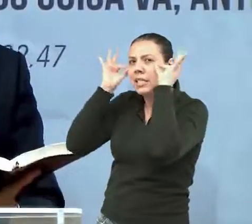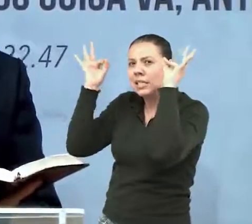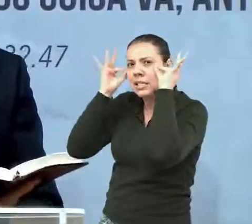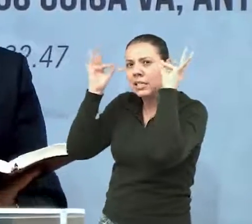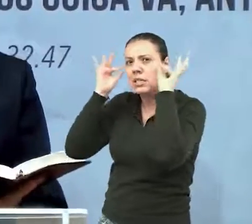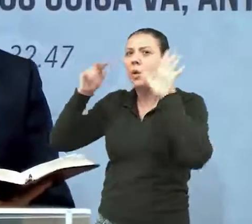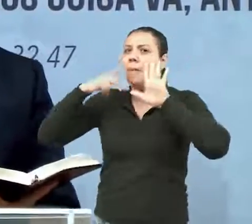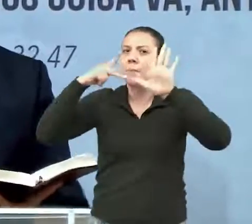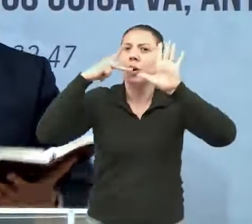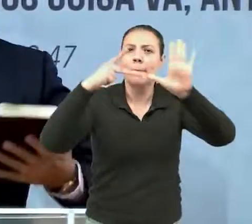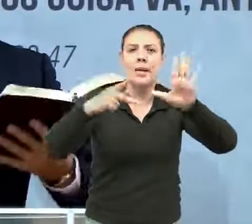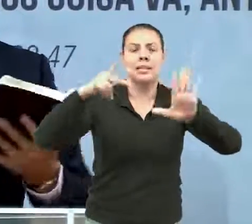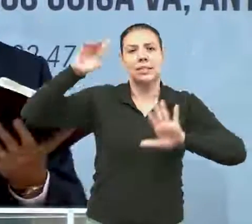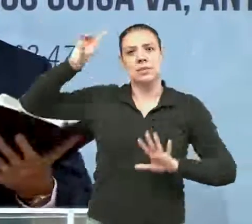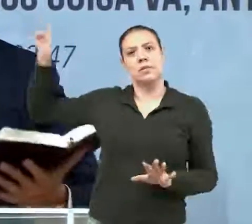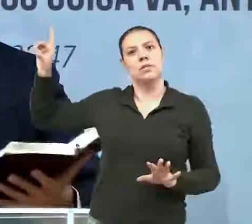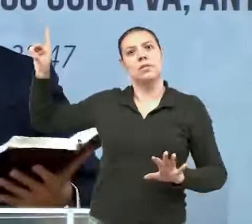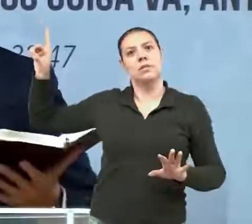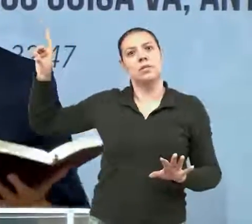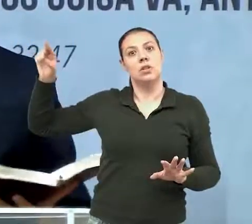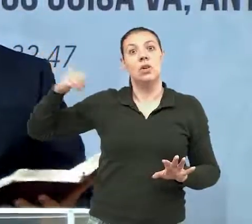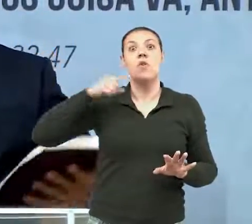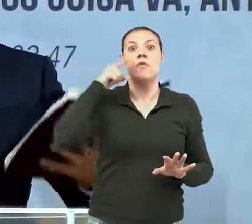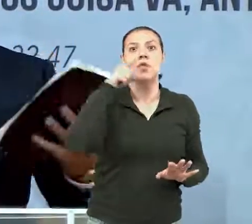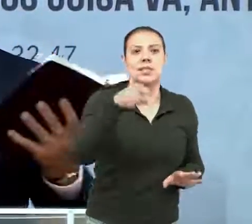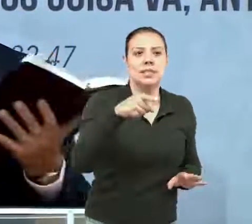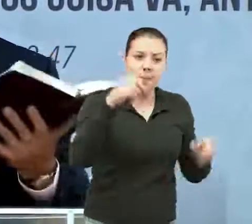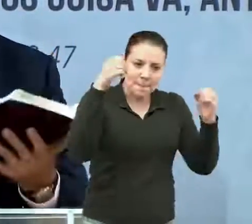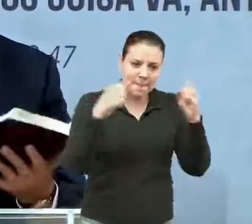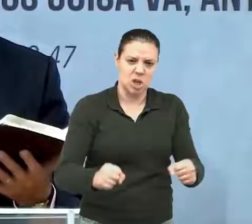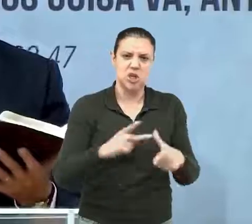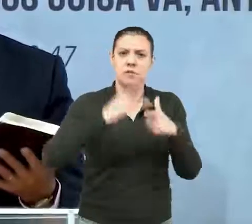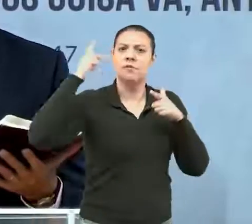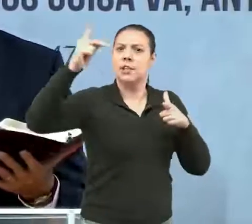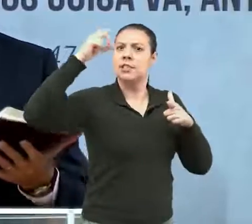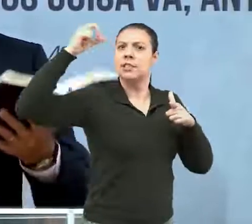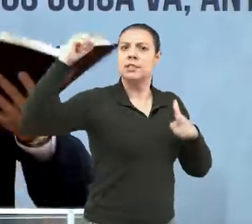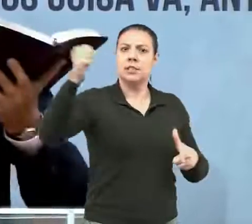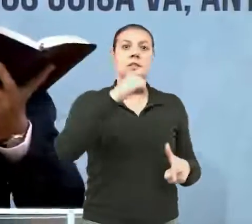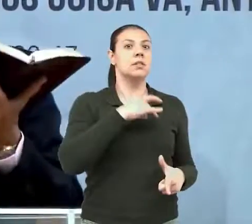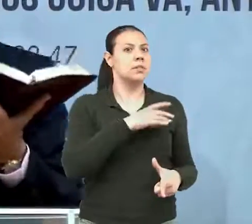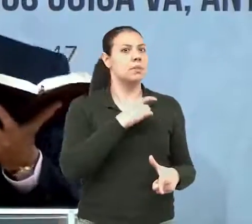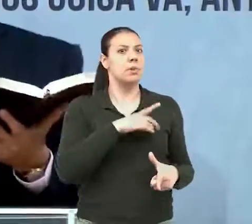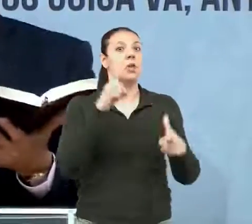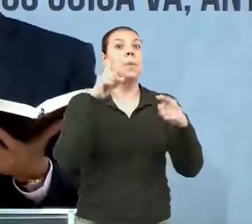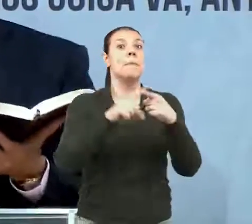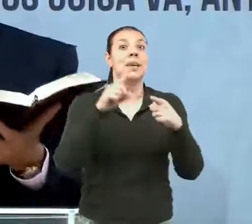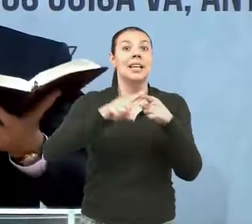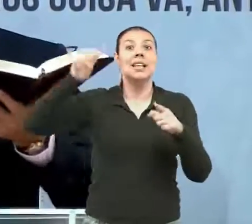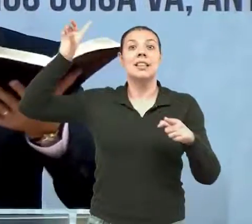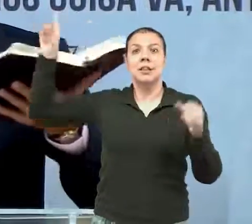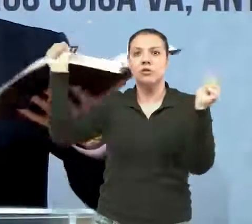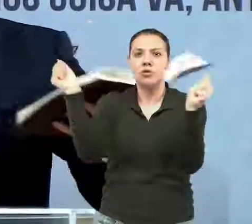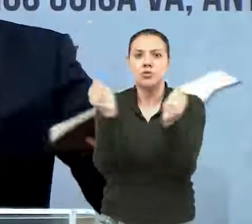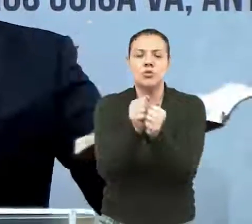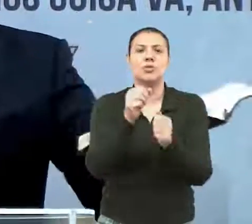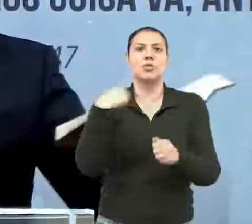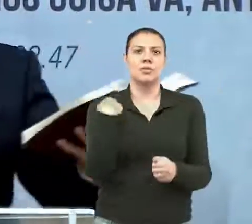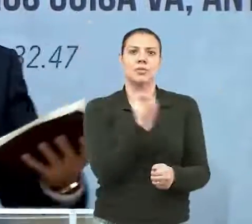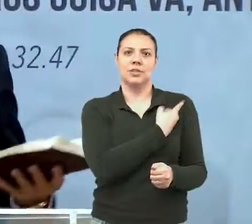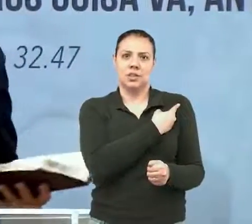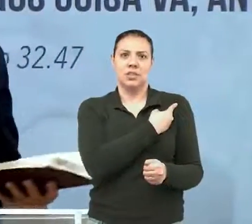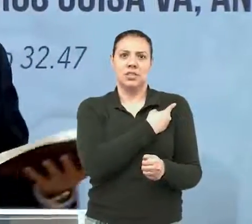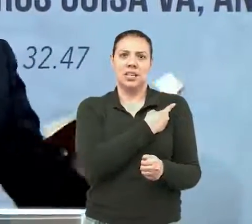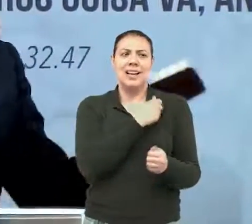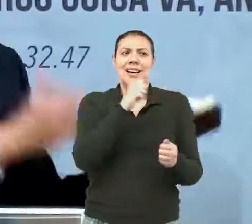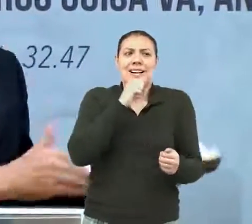mim, à luz da sua palavra, você pode vencer o medo, você pode triunfar sobre o medo, porque eu estou com você, não importa a situação